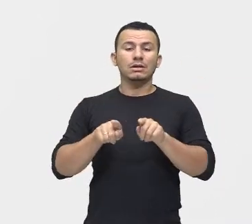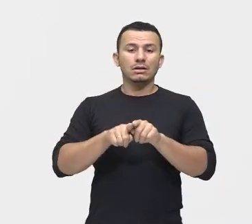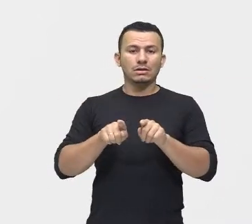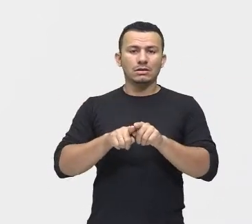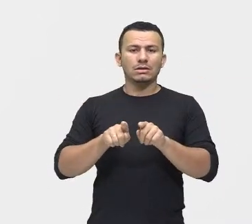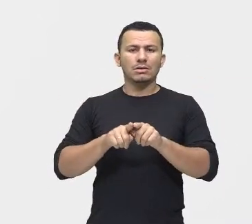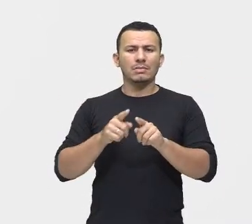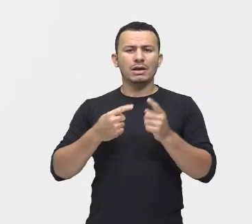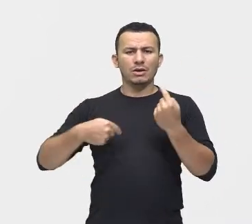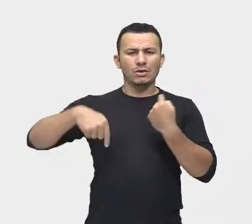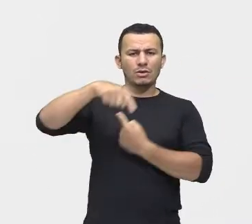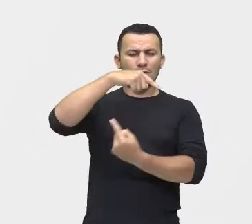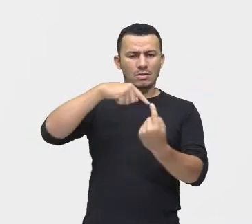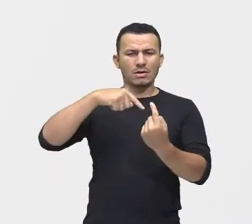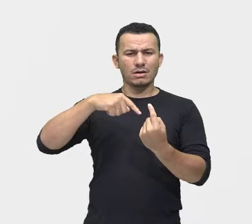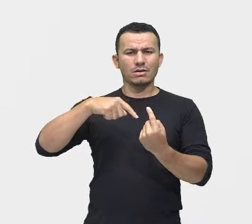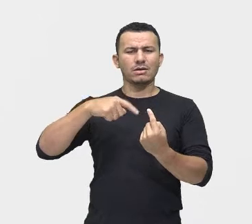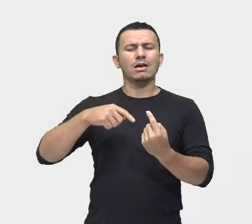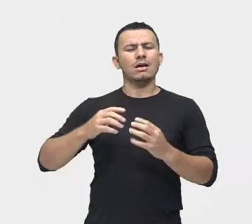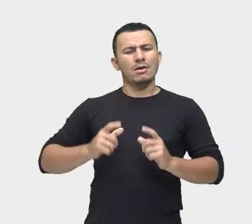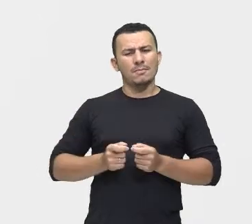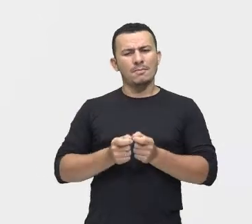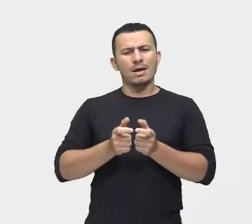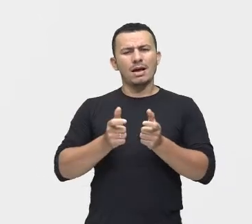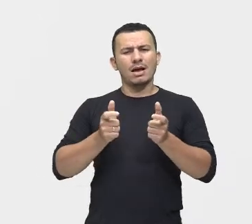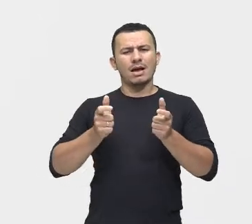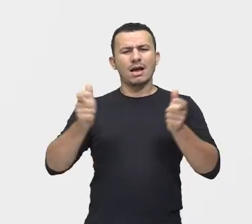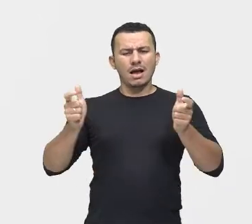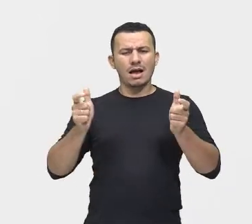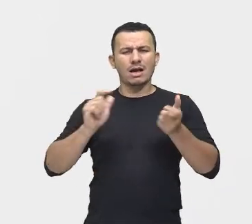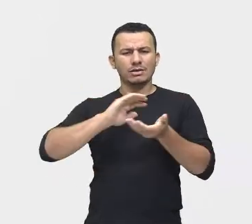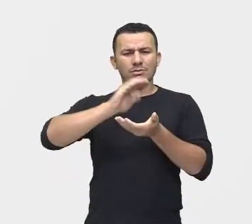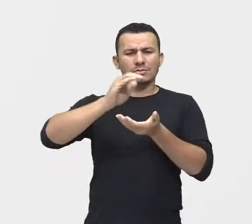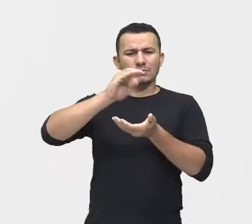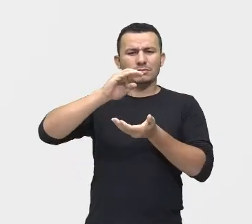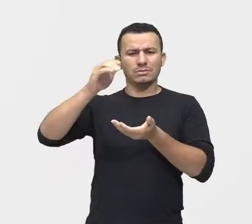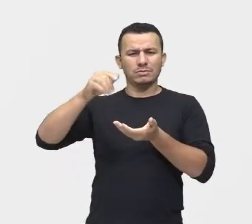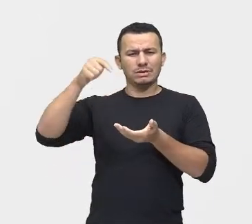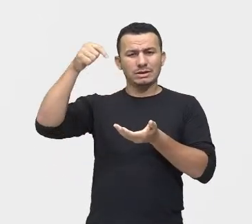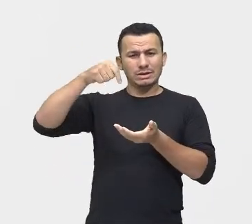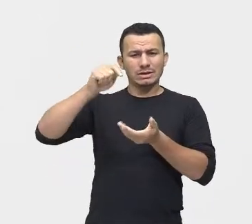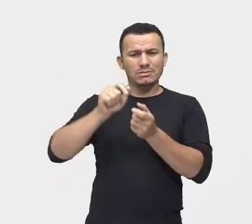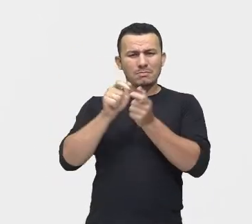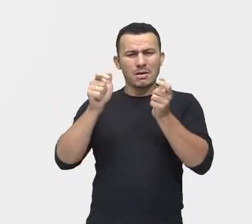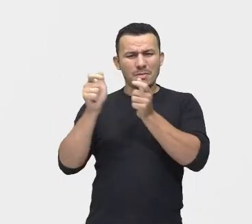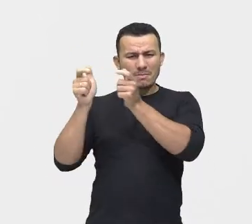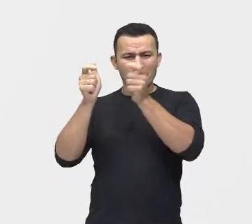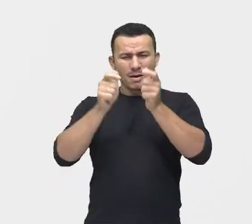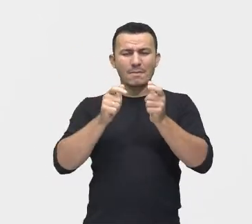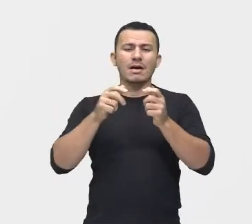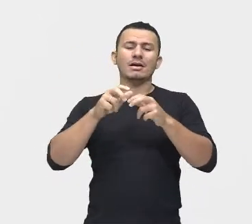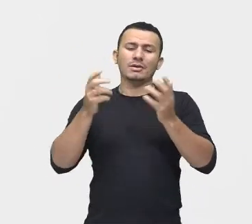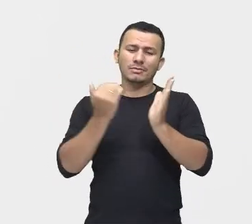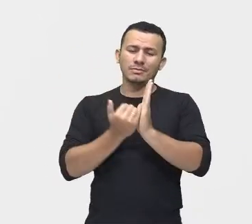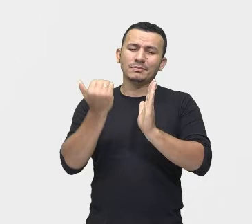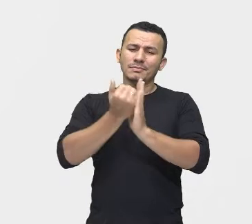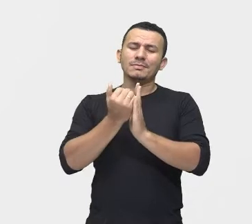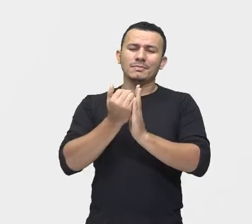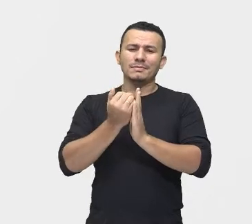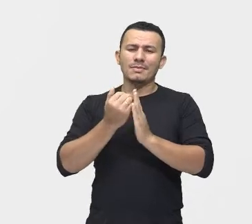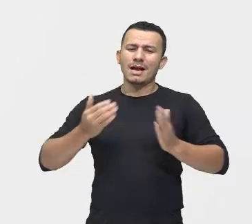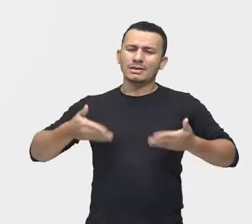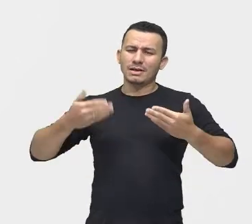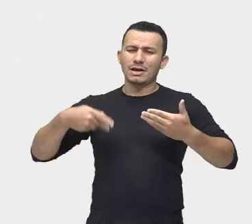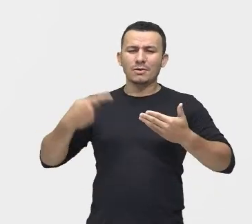raios, contribuindo para que aumente aí o nosso buraco na camada de ozônio e aí mais calor entrando na